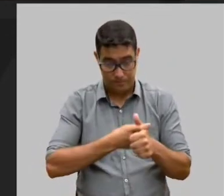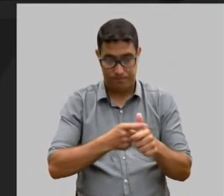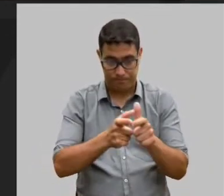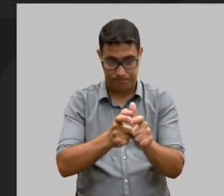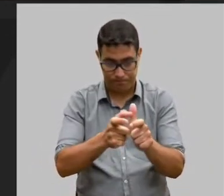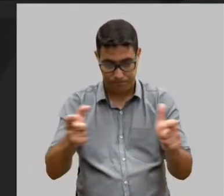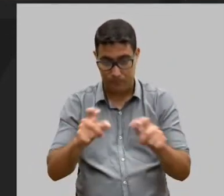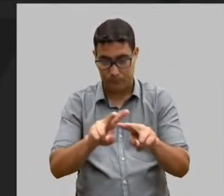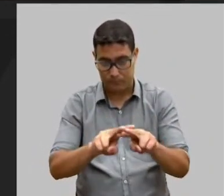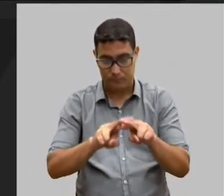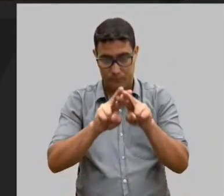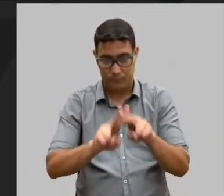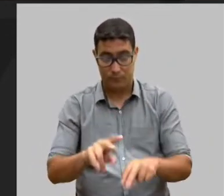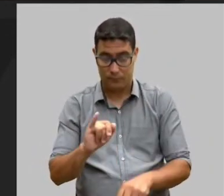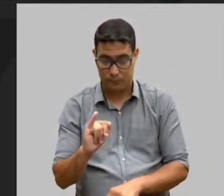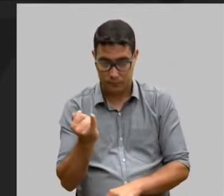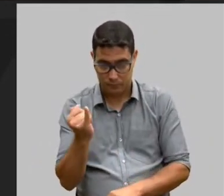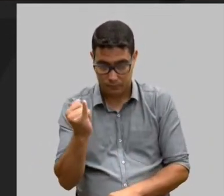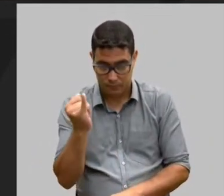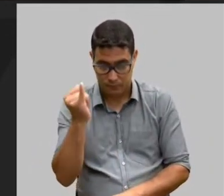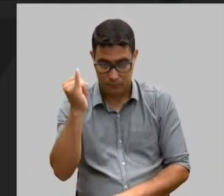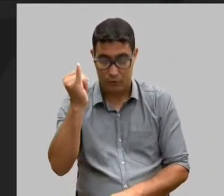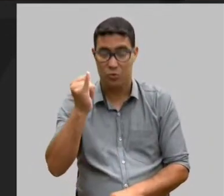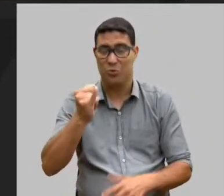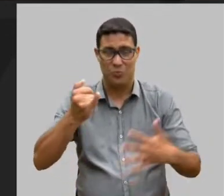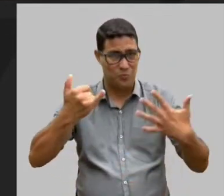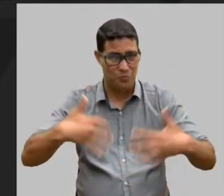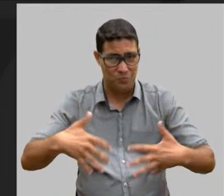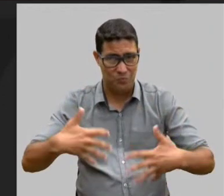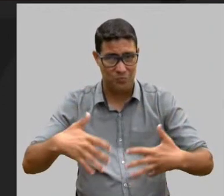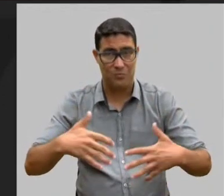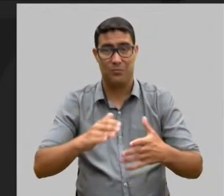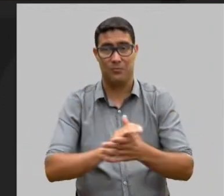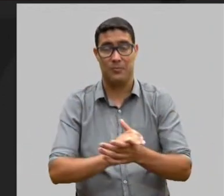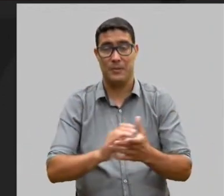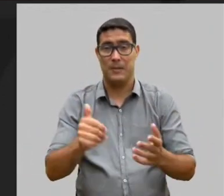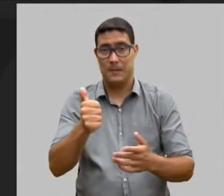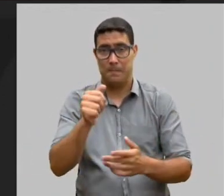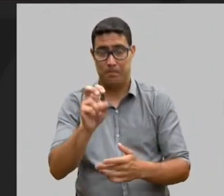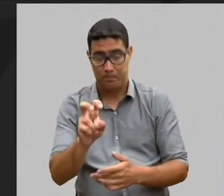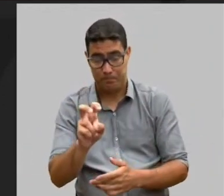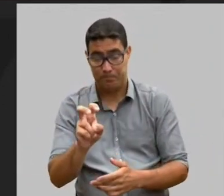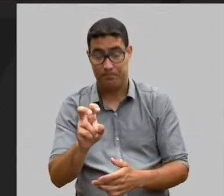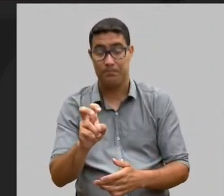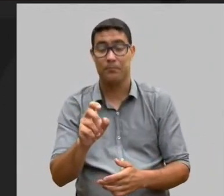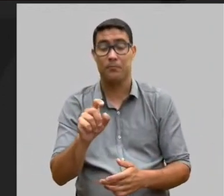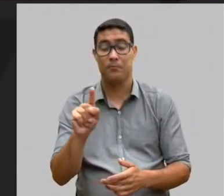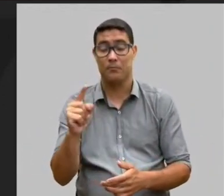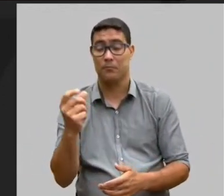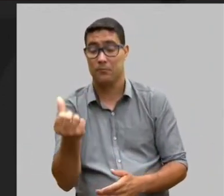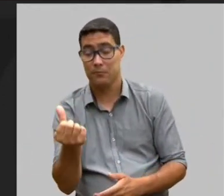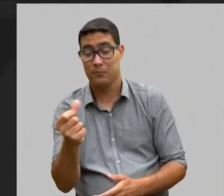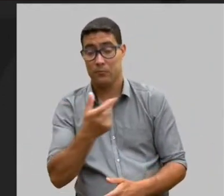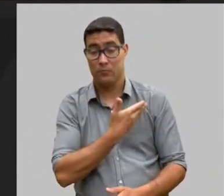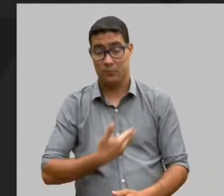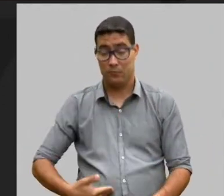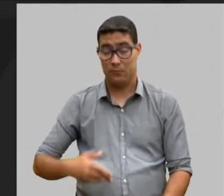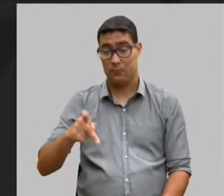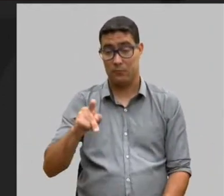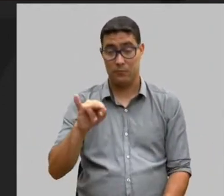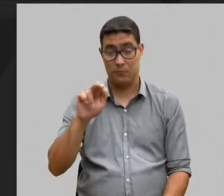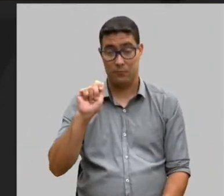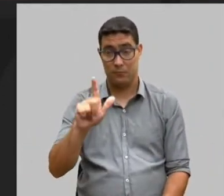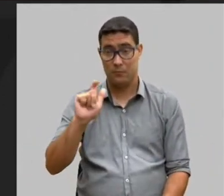em função da taxa de juro totalmente exorbitante né 1516 o governo pimenté que ele conseguiu ele pagou 6,29